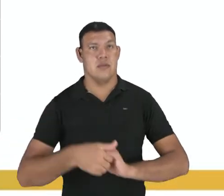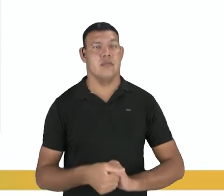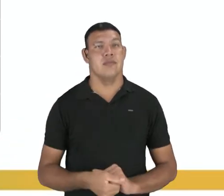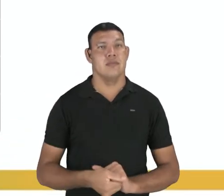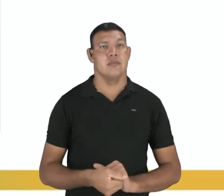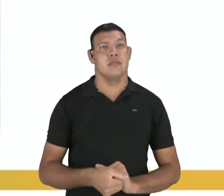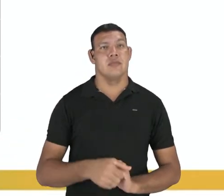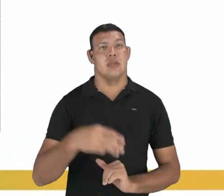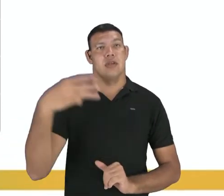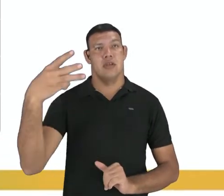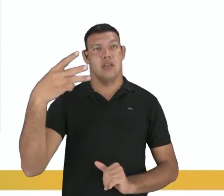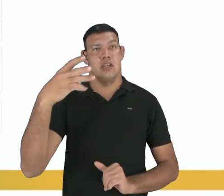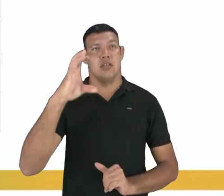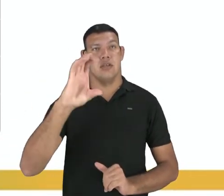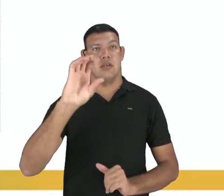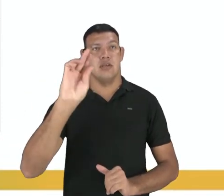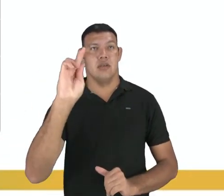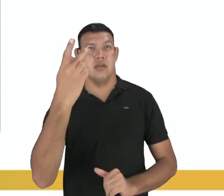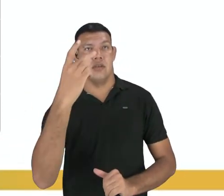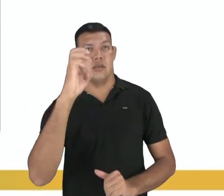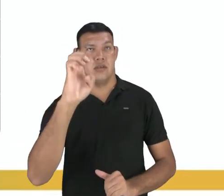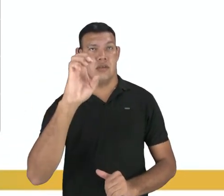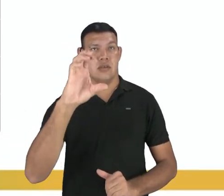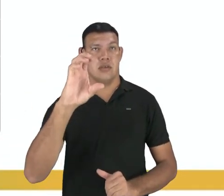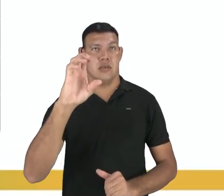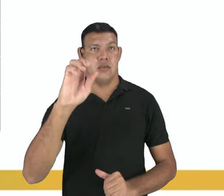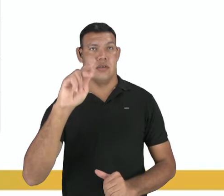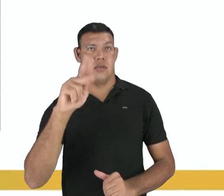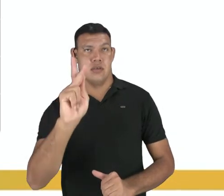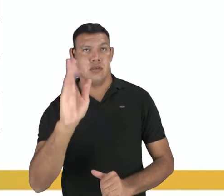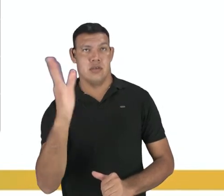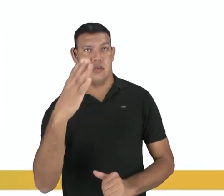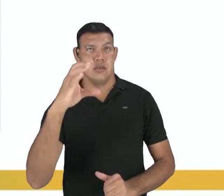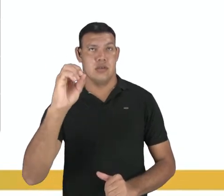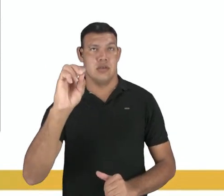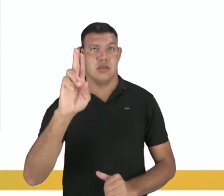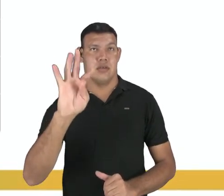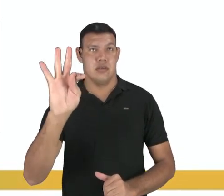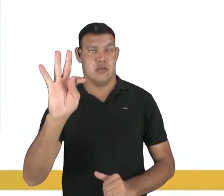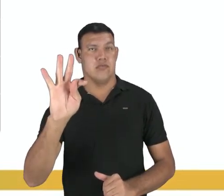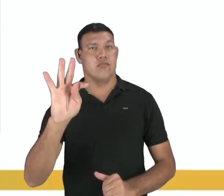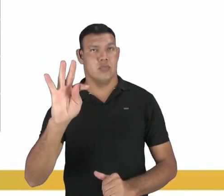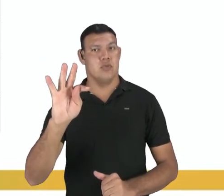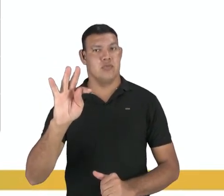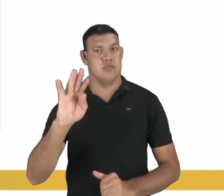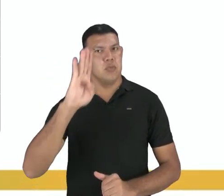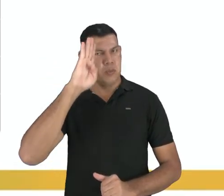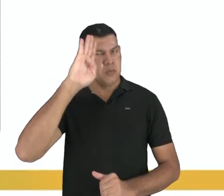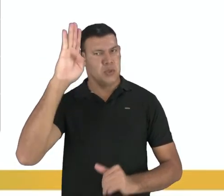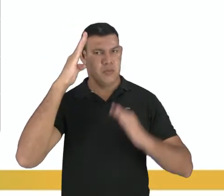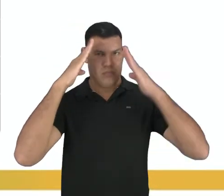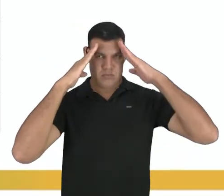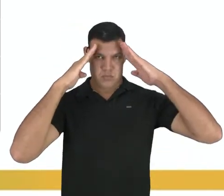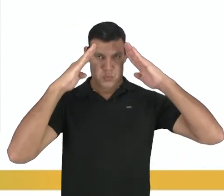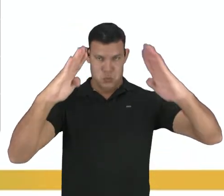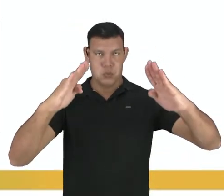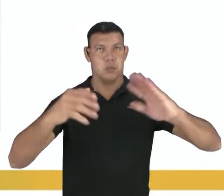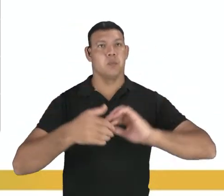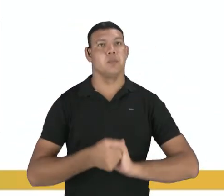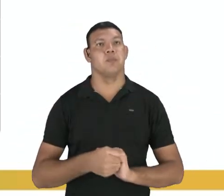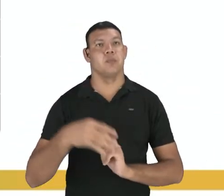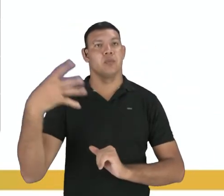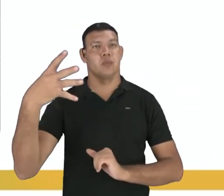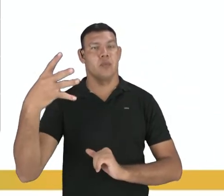em aeroporto, nós usamos bastante o phrasal verbs check-in e check-out. Give